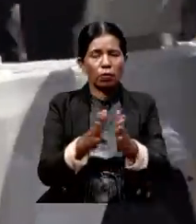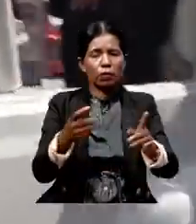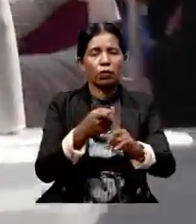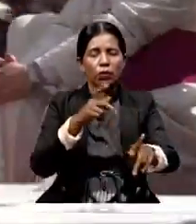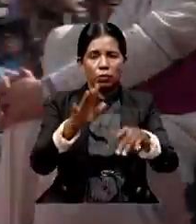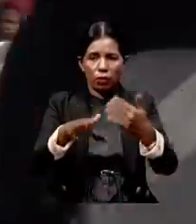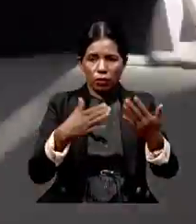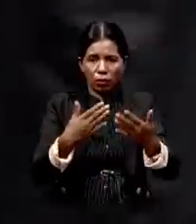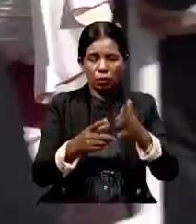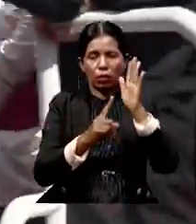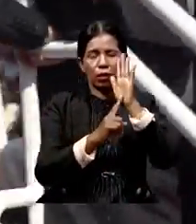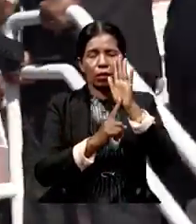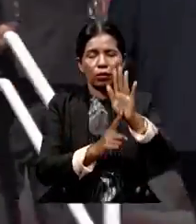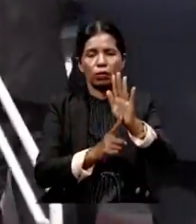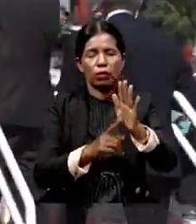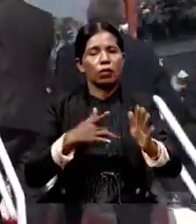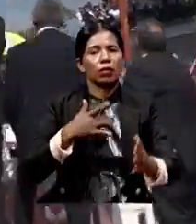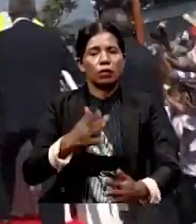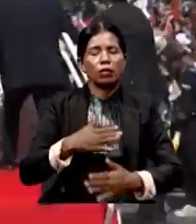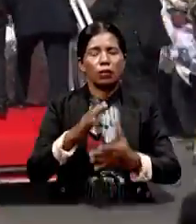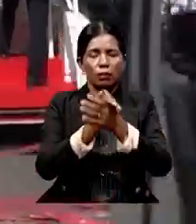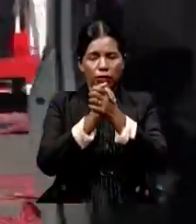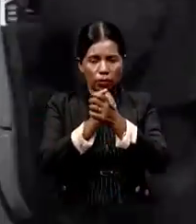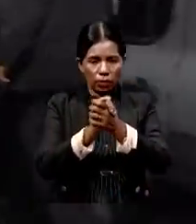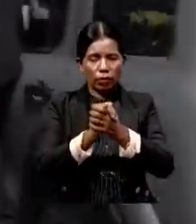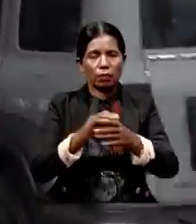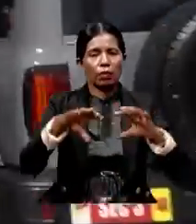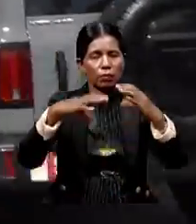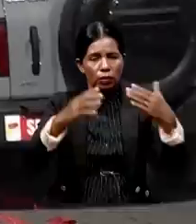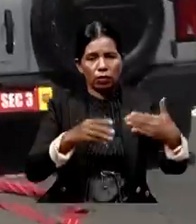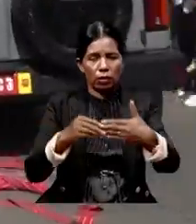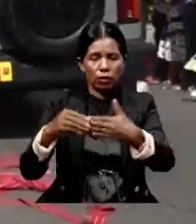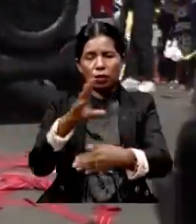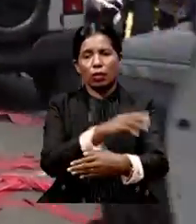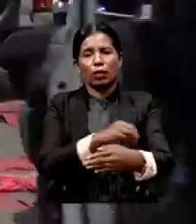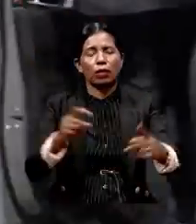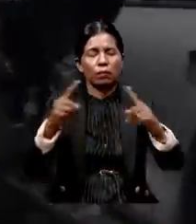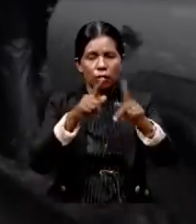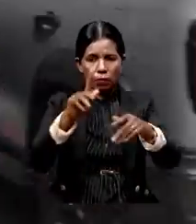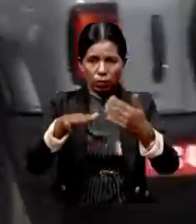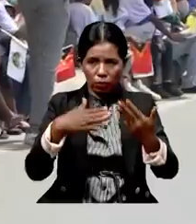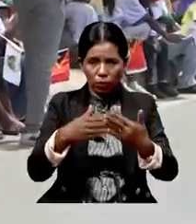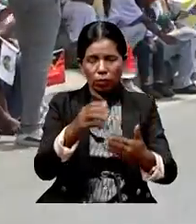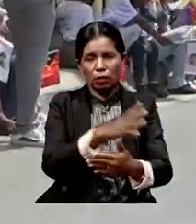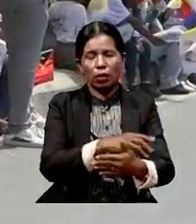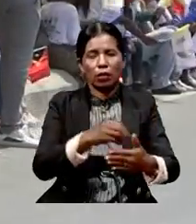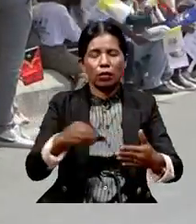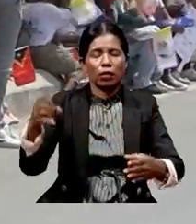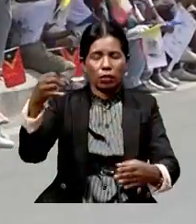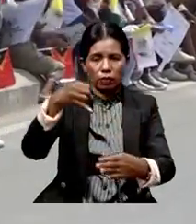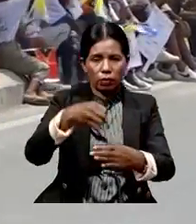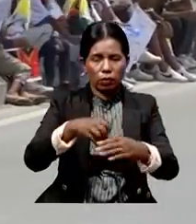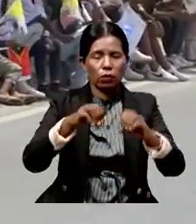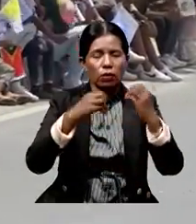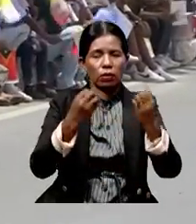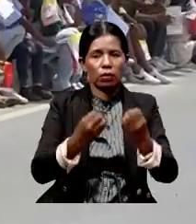população no hatoni ne apreciação no parabéns ba comissão organizadora, nunemos ba entidades hotu-hotu, nebe envolve e a